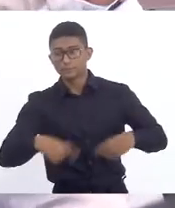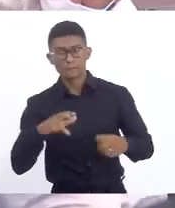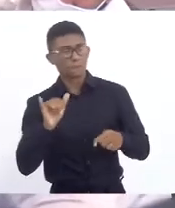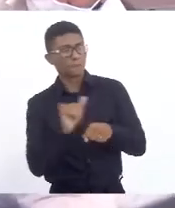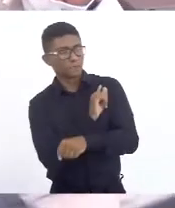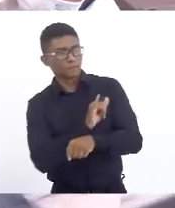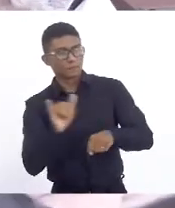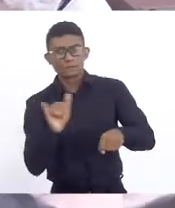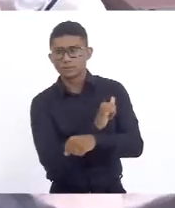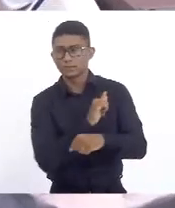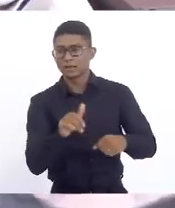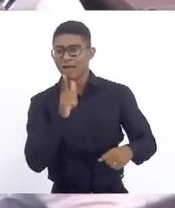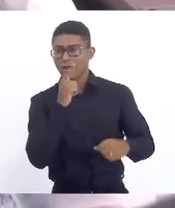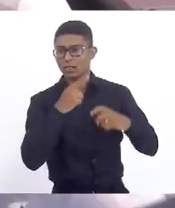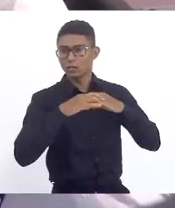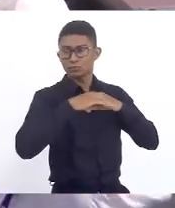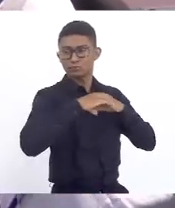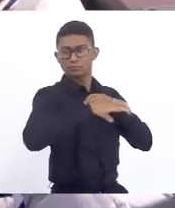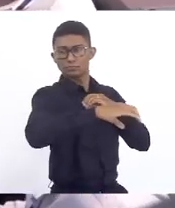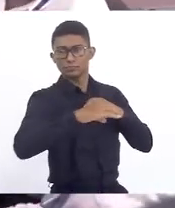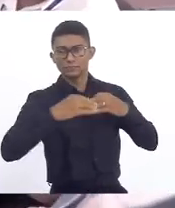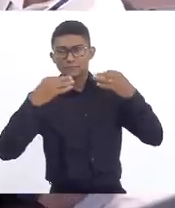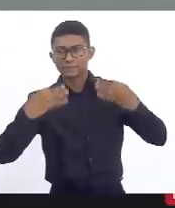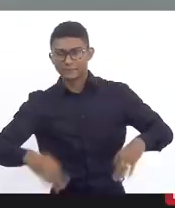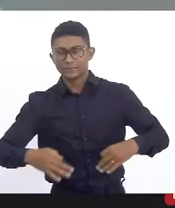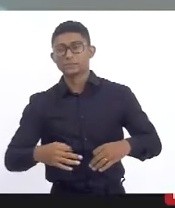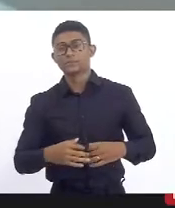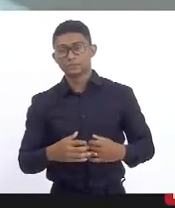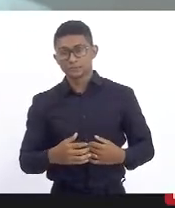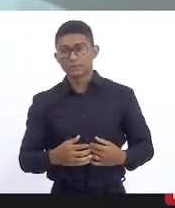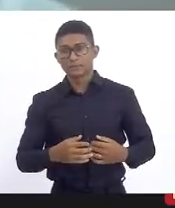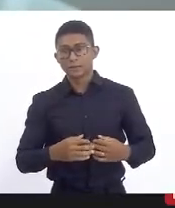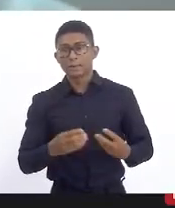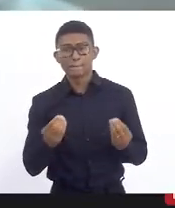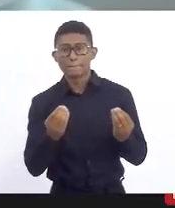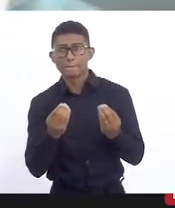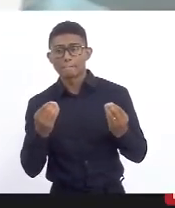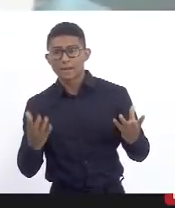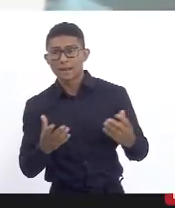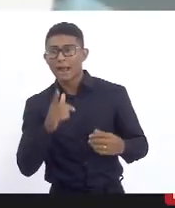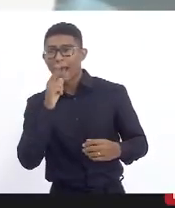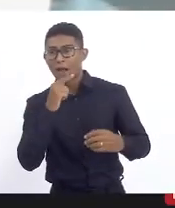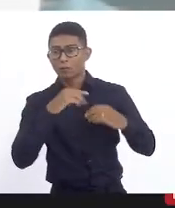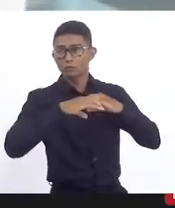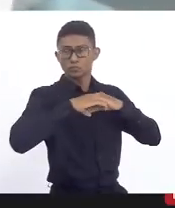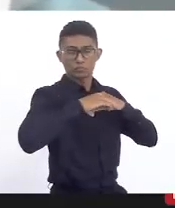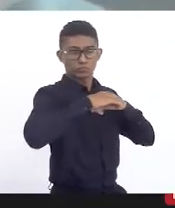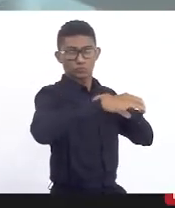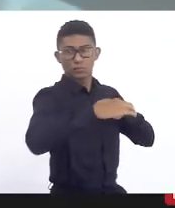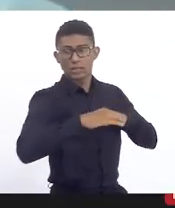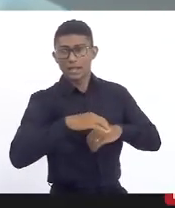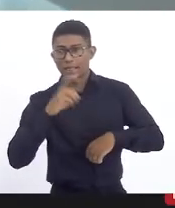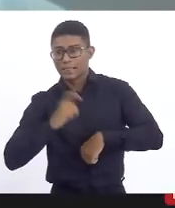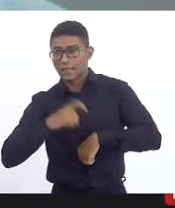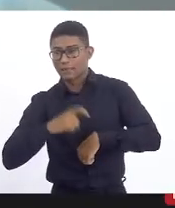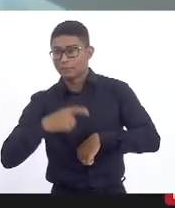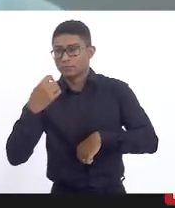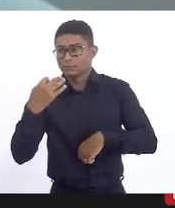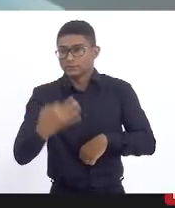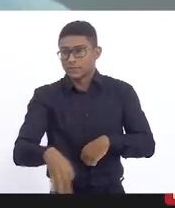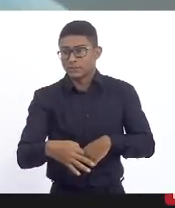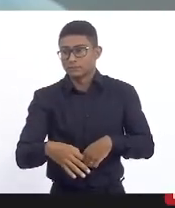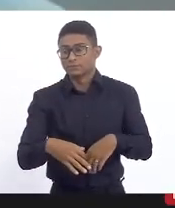desse jato de difusor que eles vão colocar na lagoa para garantir essa circulação hídrica e deixar a água em direção ao exutório da